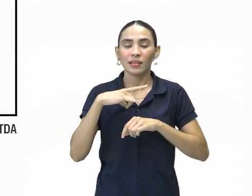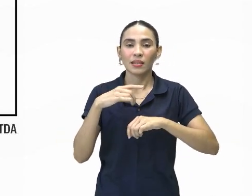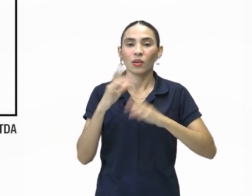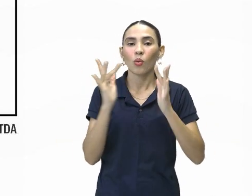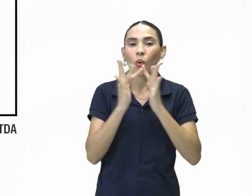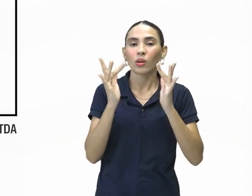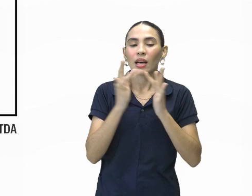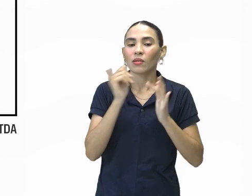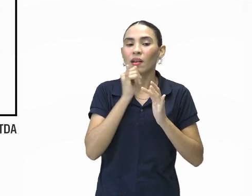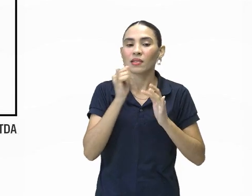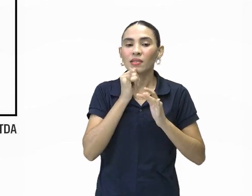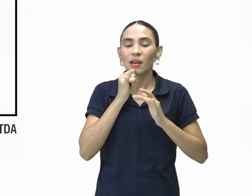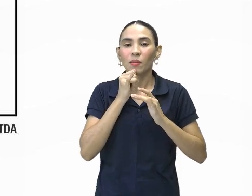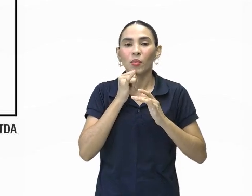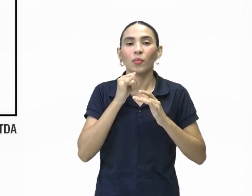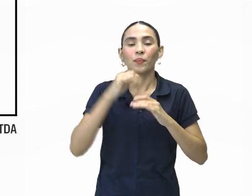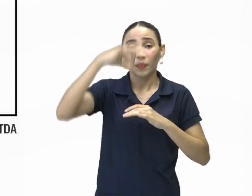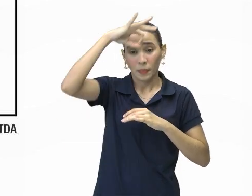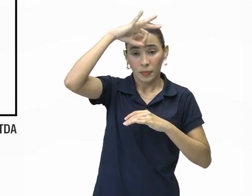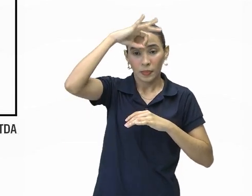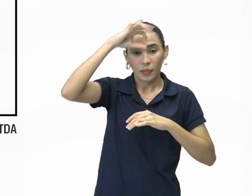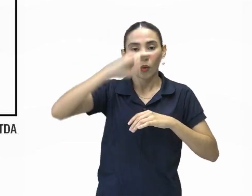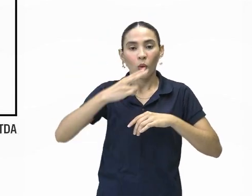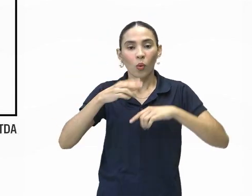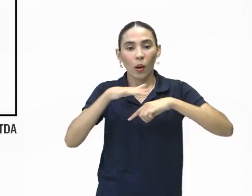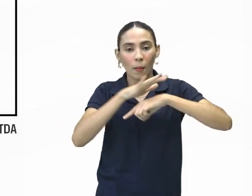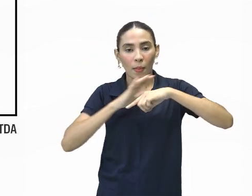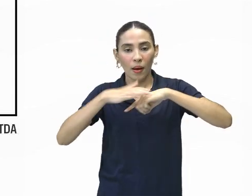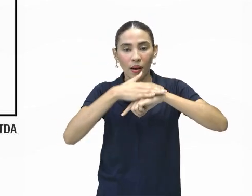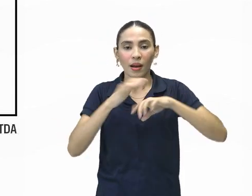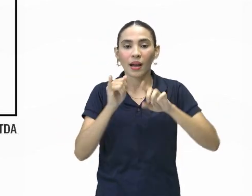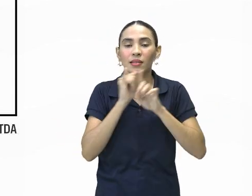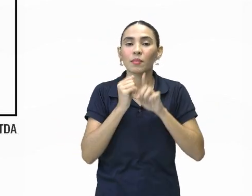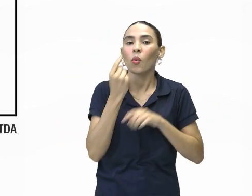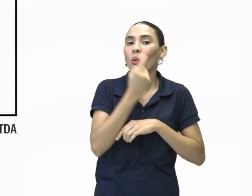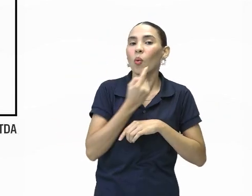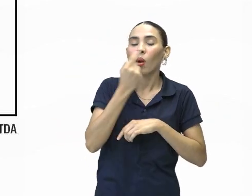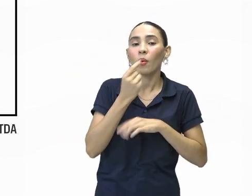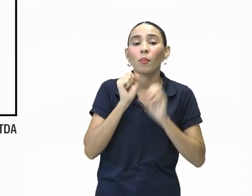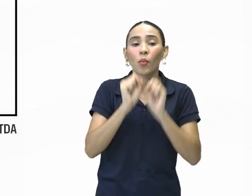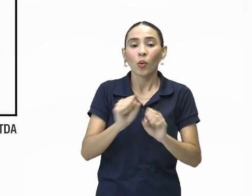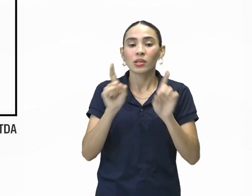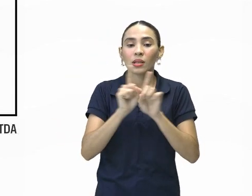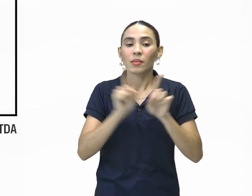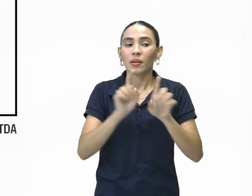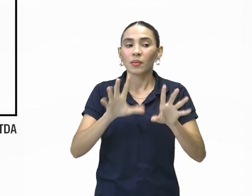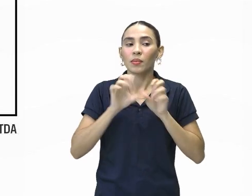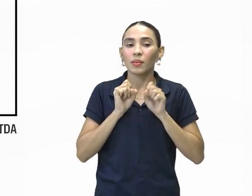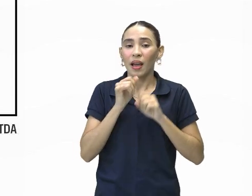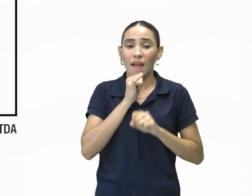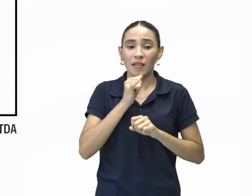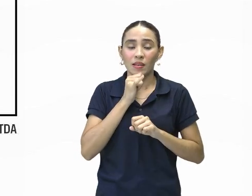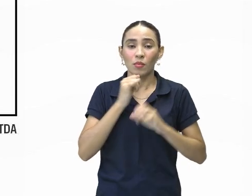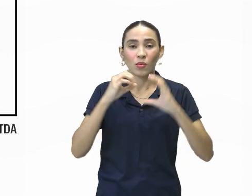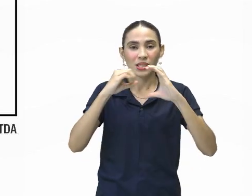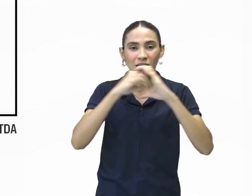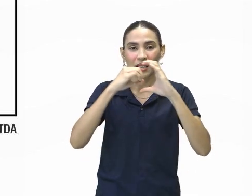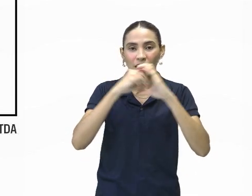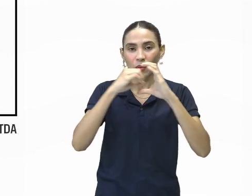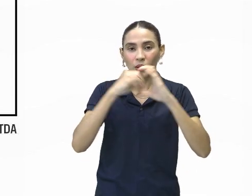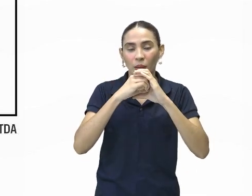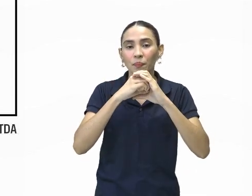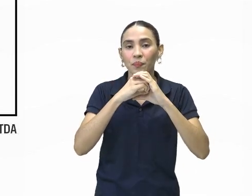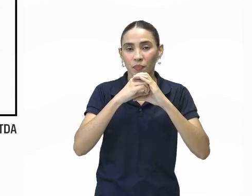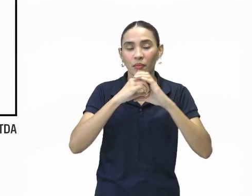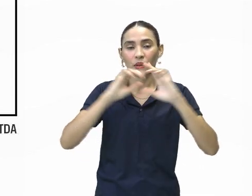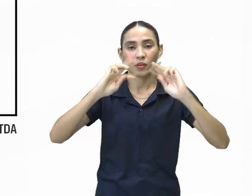pessoas através da genitália ou através aí das mucosas orais ou anais e pode se instalar nas células, tá,